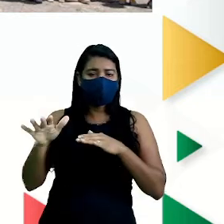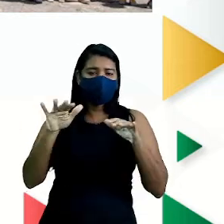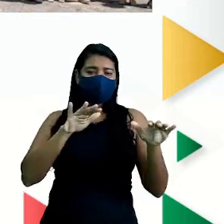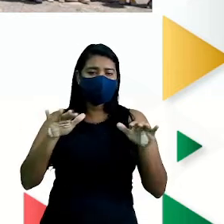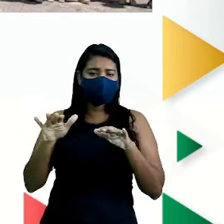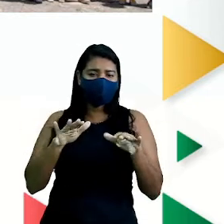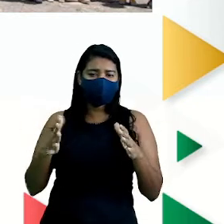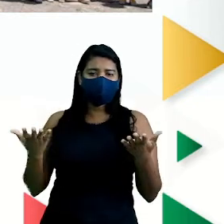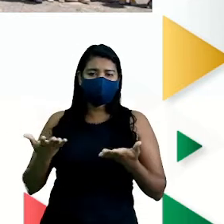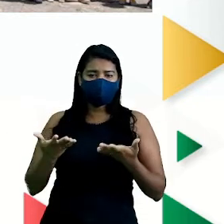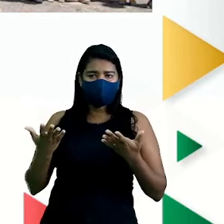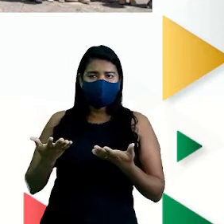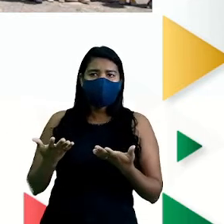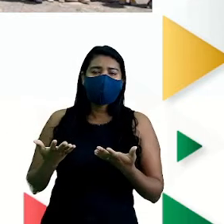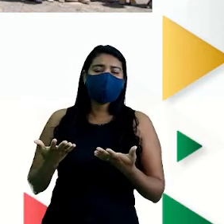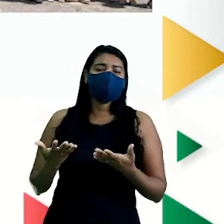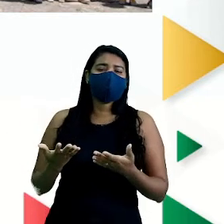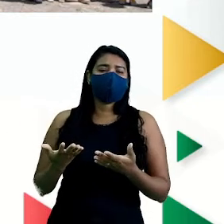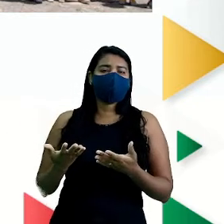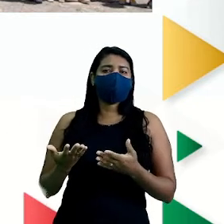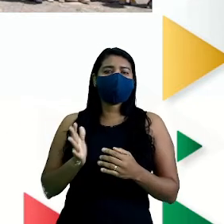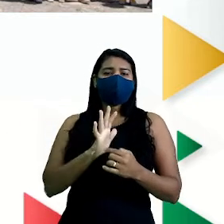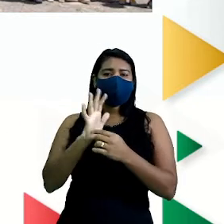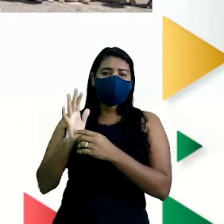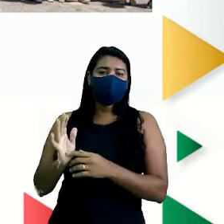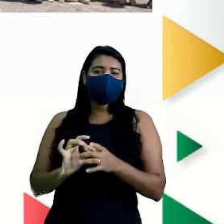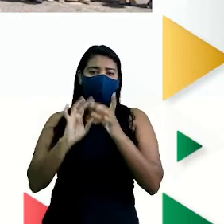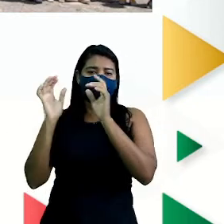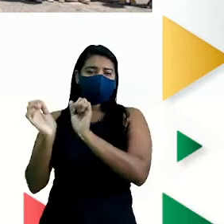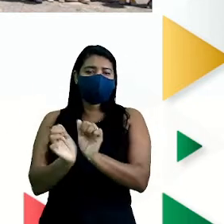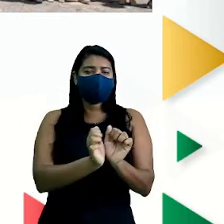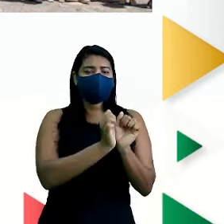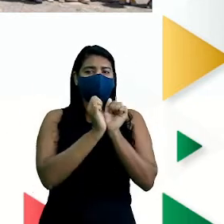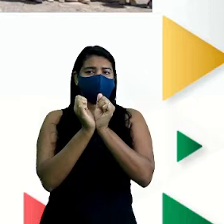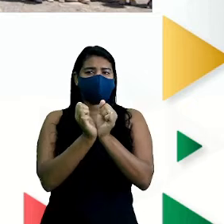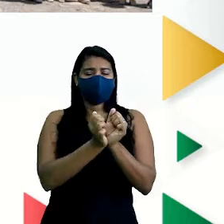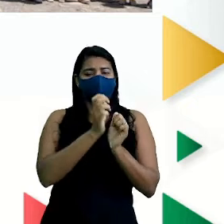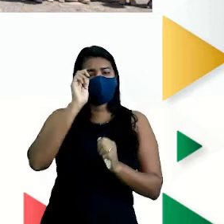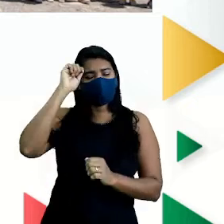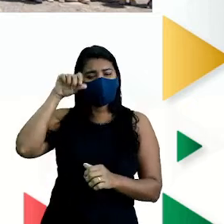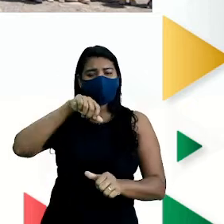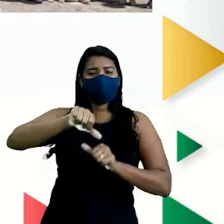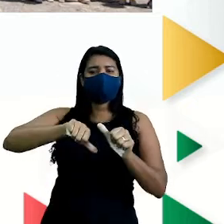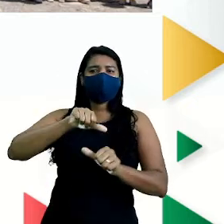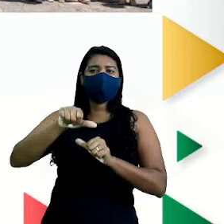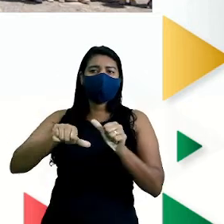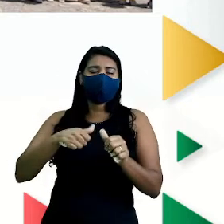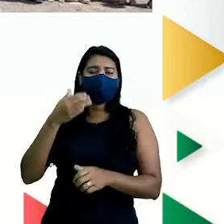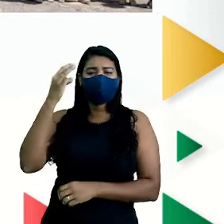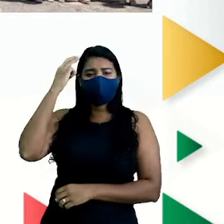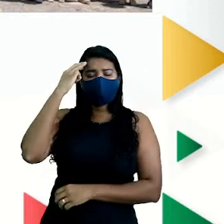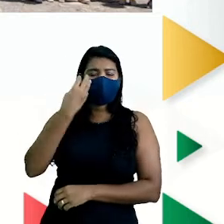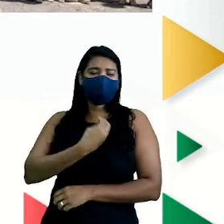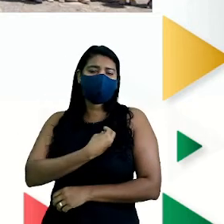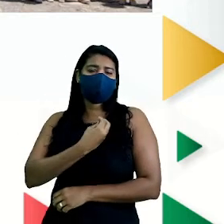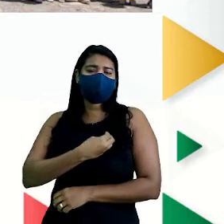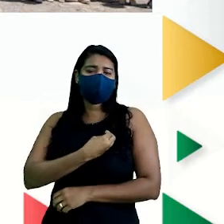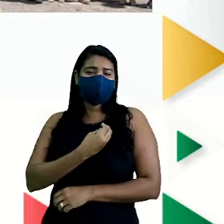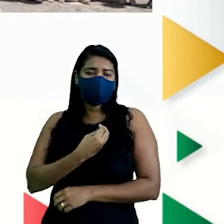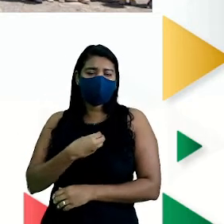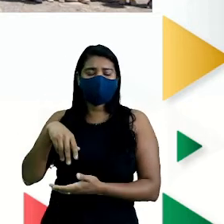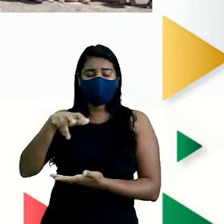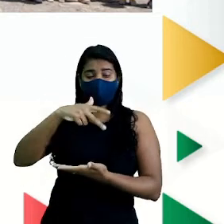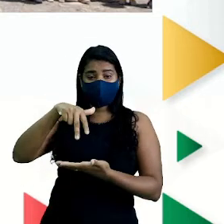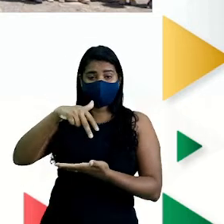movimentos urbanos das populações recém-libertas do regime escravista, que transformam suas memórias e vivências de violência em